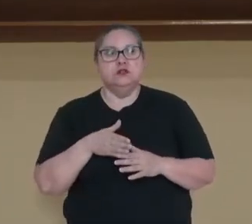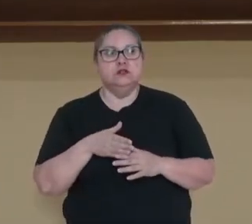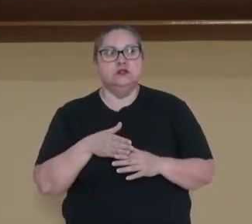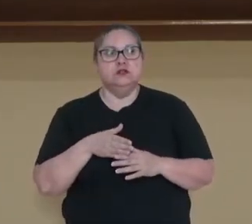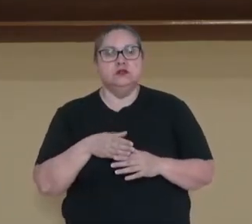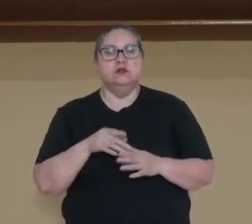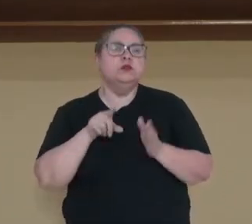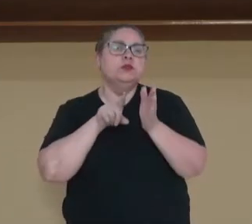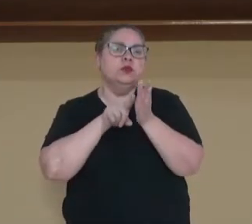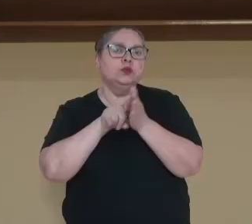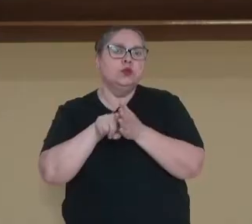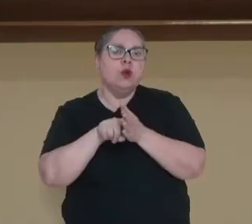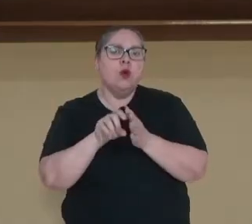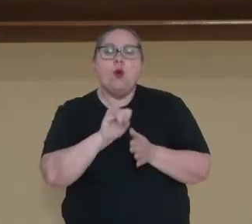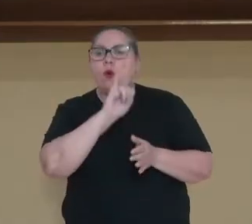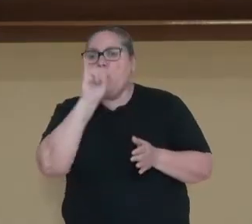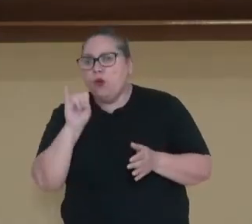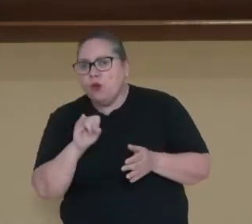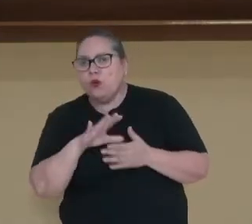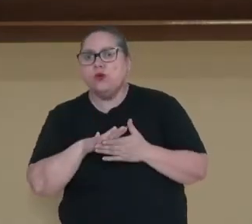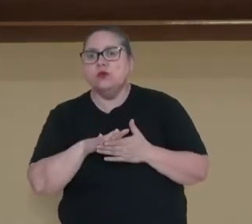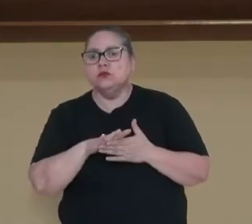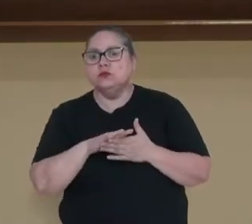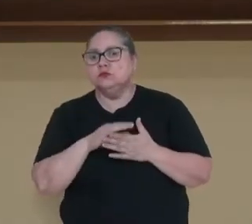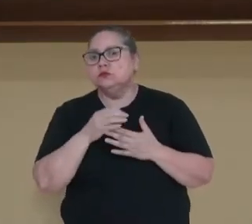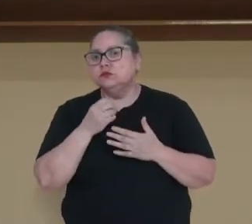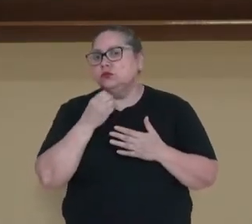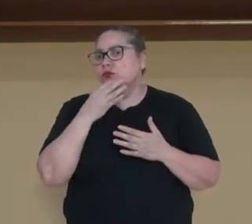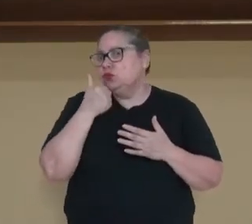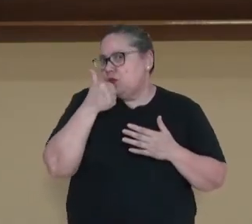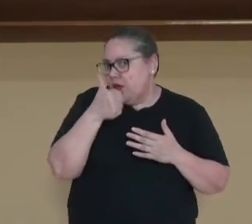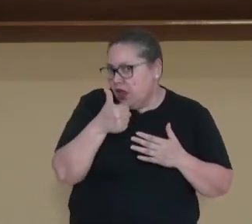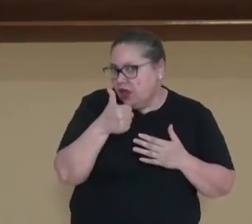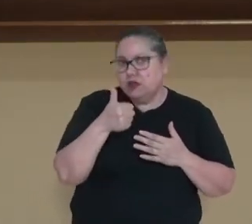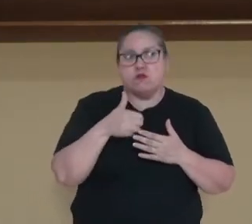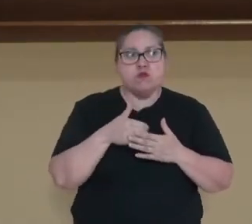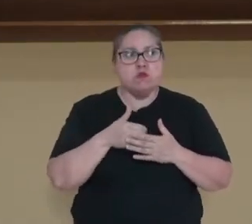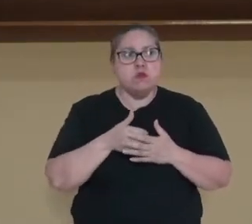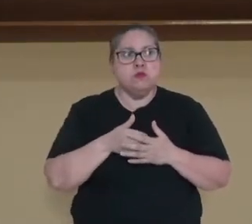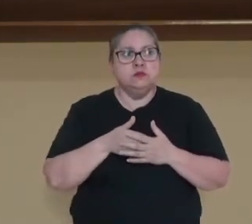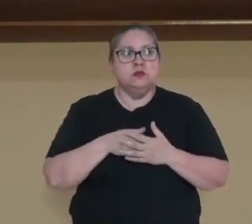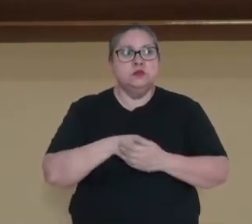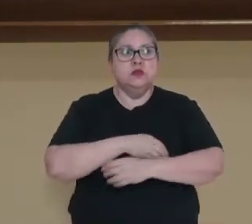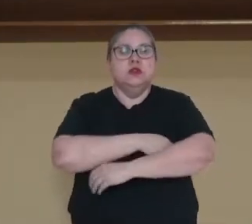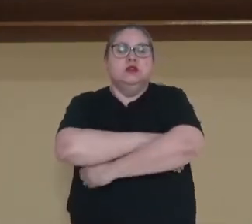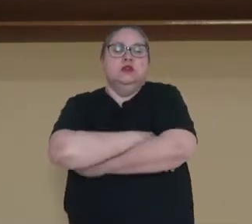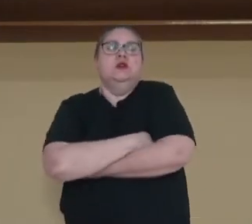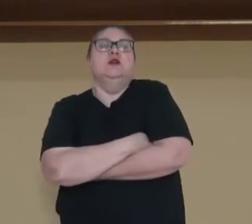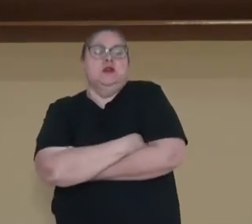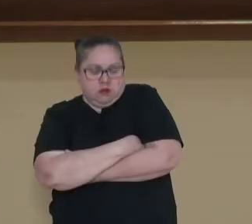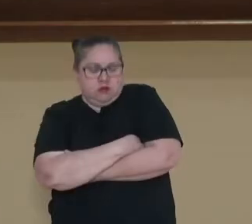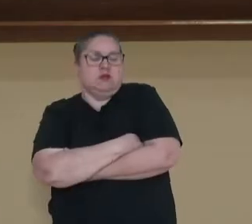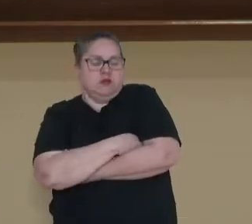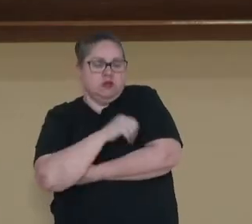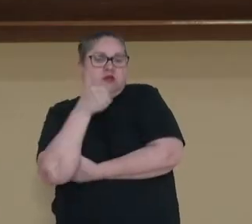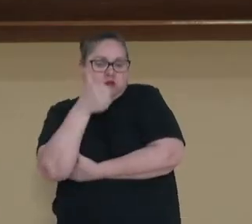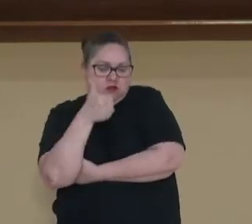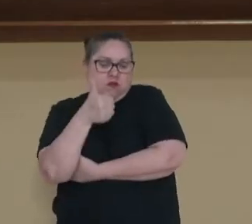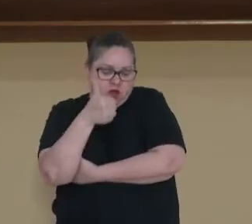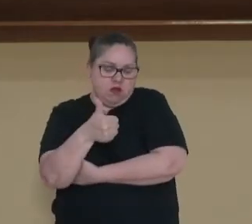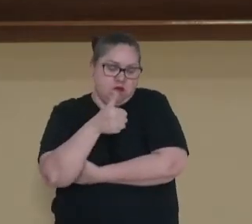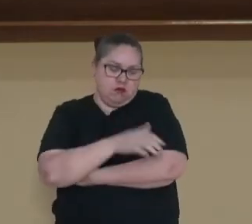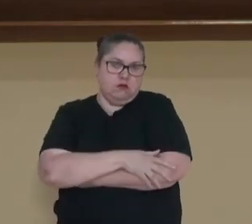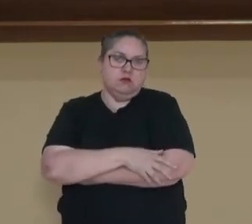e perguntou assim, olá, fulano, tudo bem? E a pessoa te responde, sim, tudo